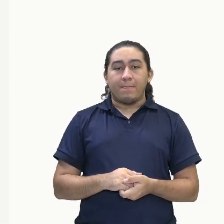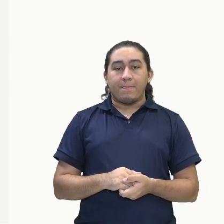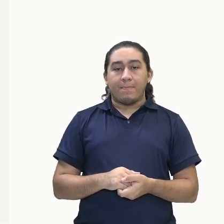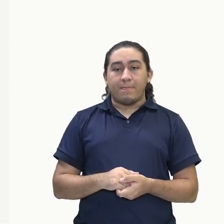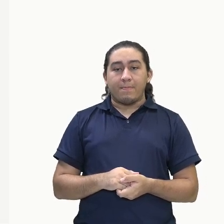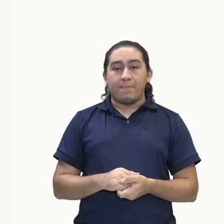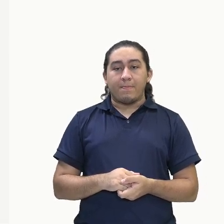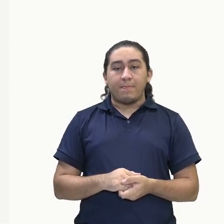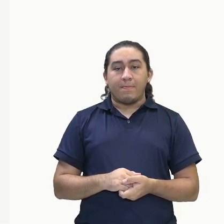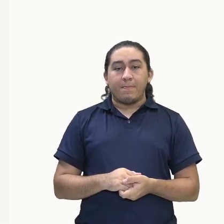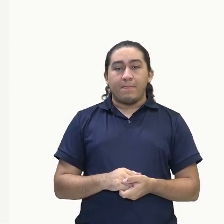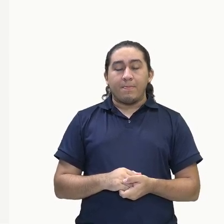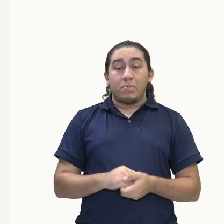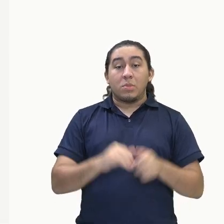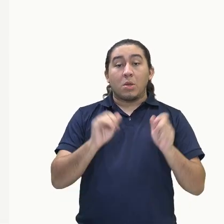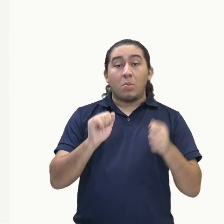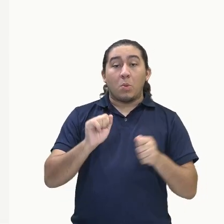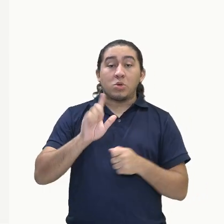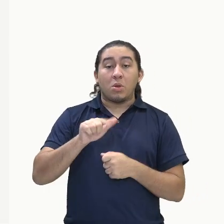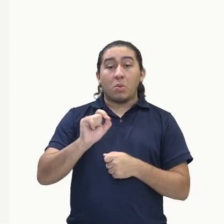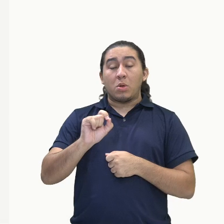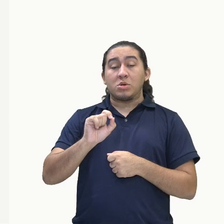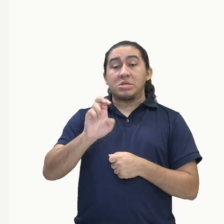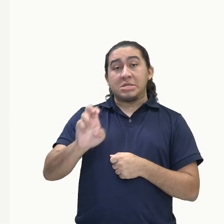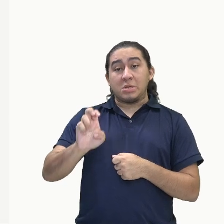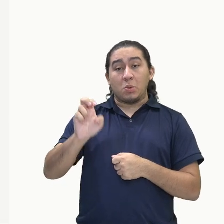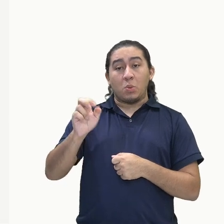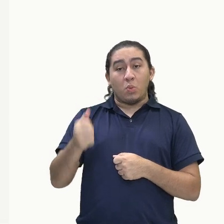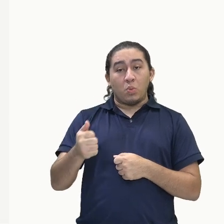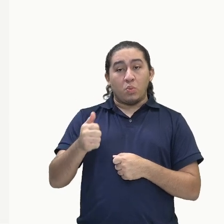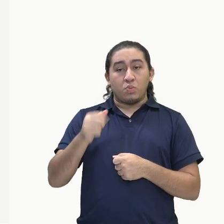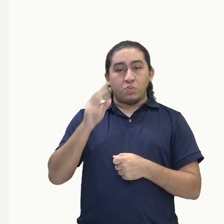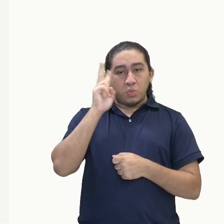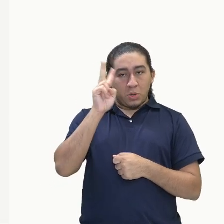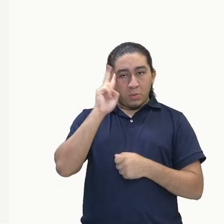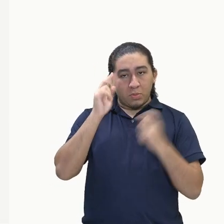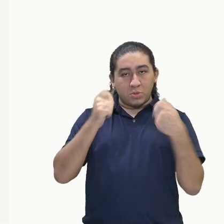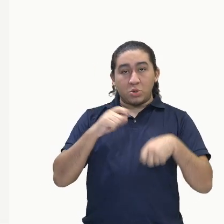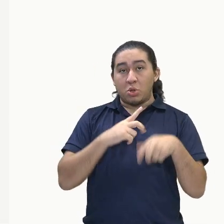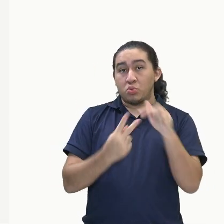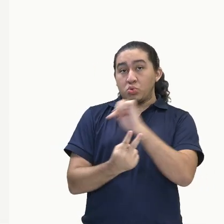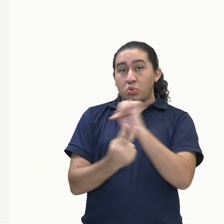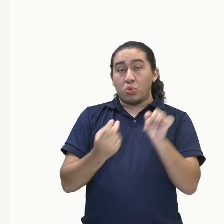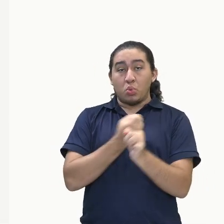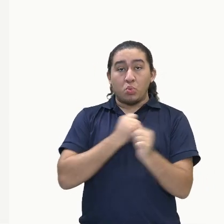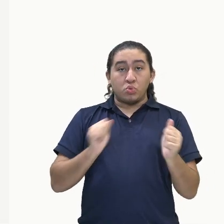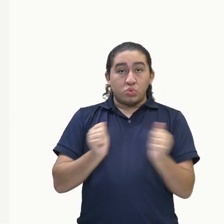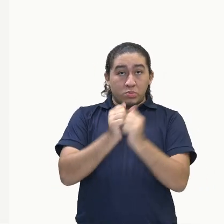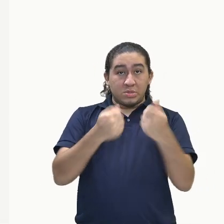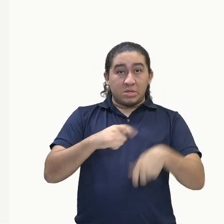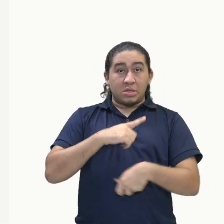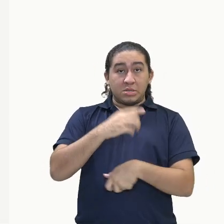ser 5, 1. Lembrando que a soma tem que dar 6.